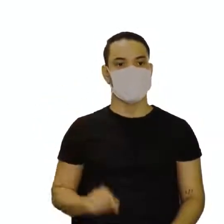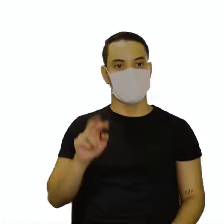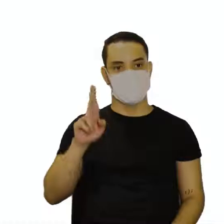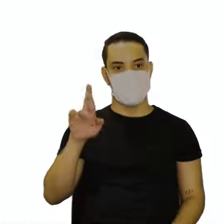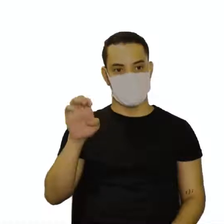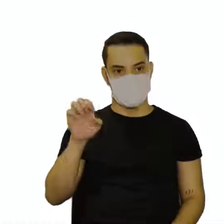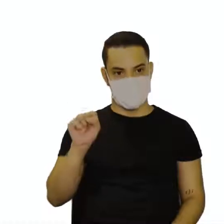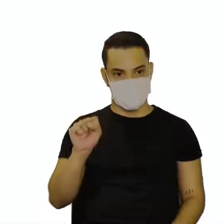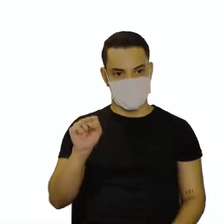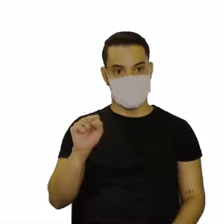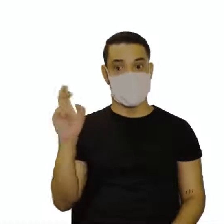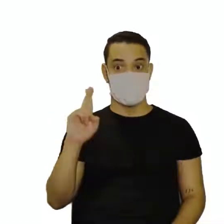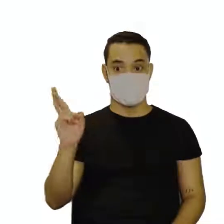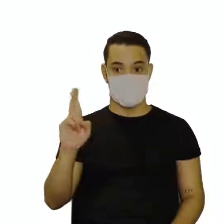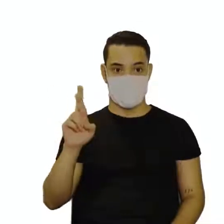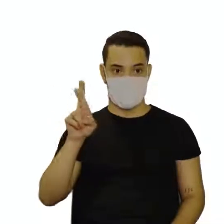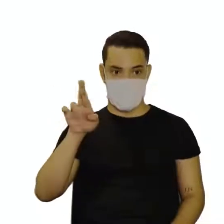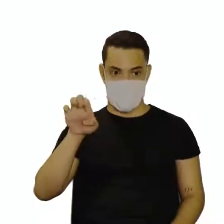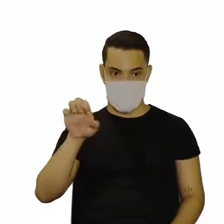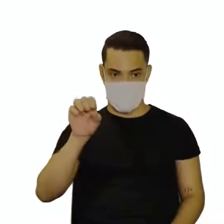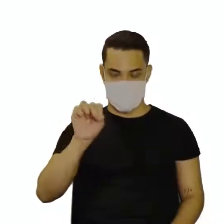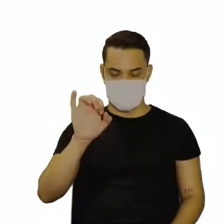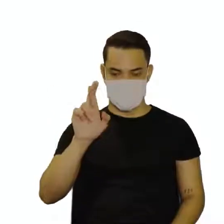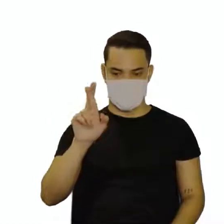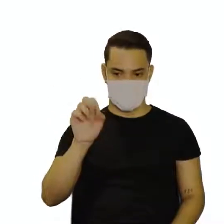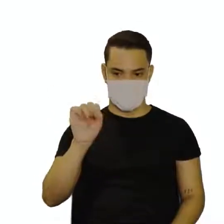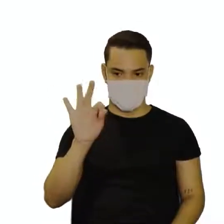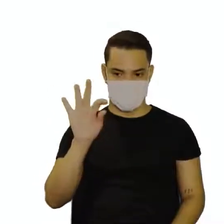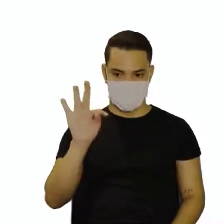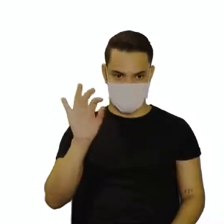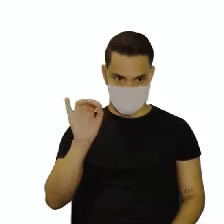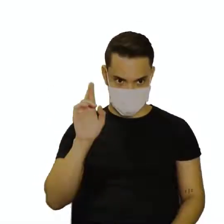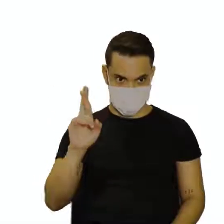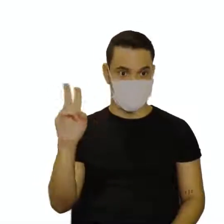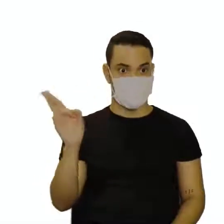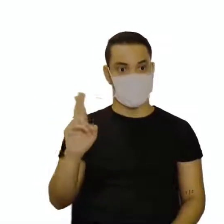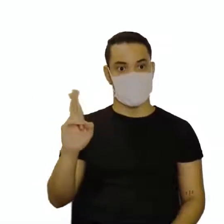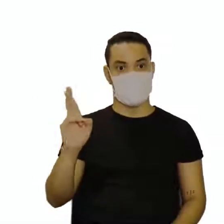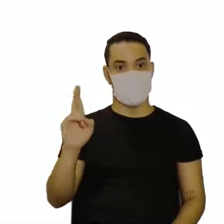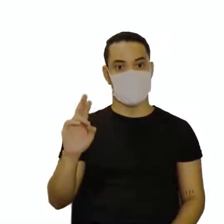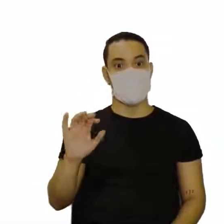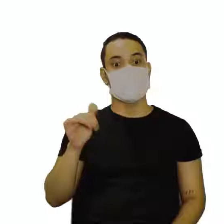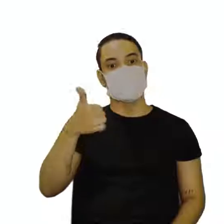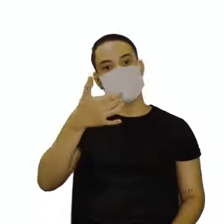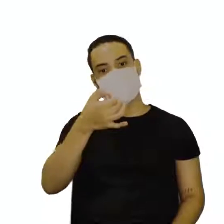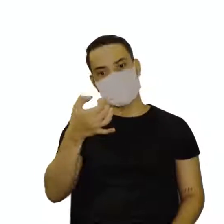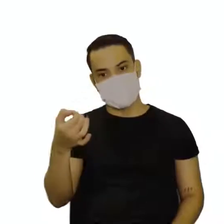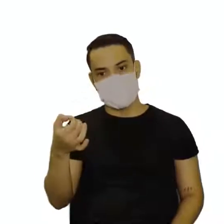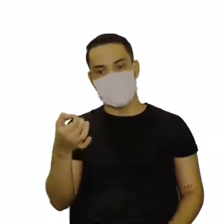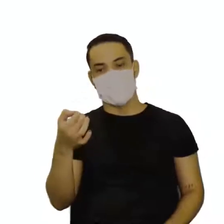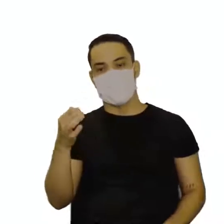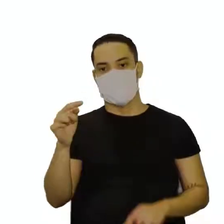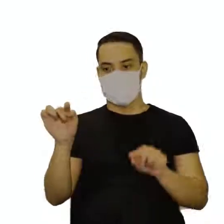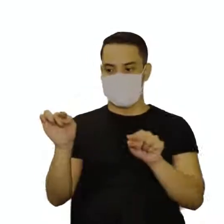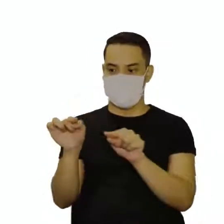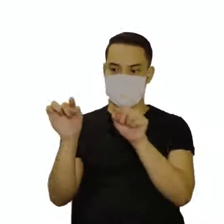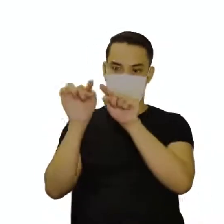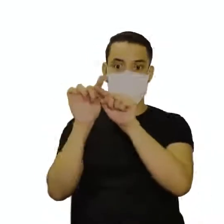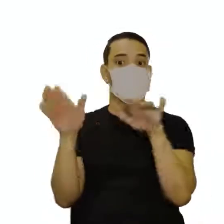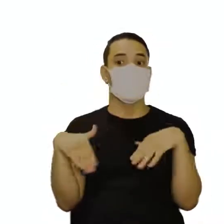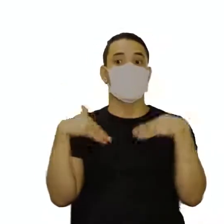resistor, está aqui, de resistência elétrica 100 ohms. Qual a intensidade de corrente que percorre